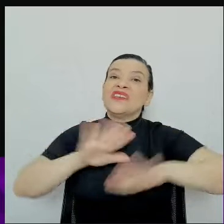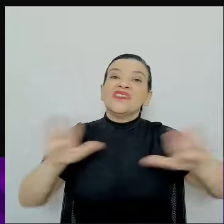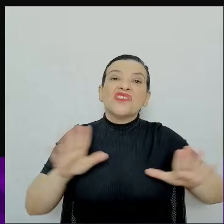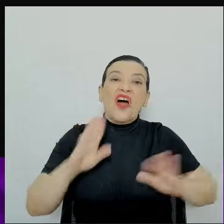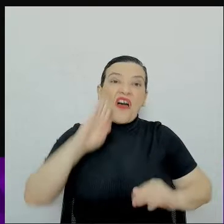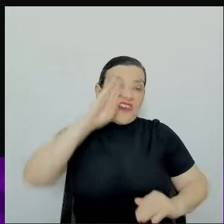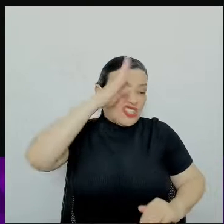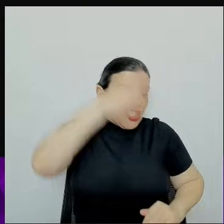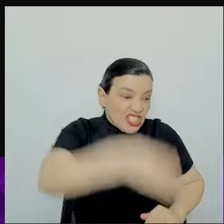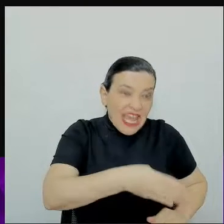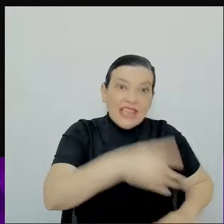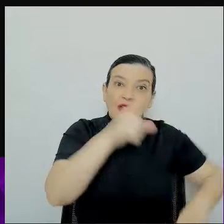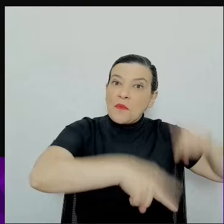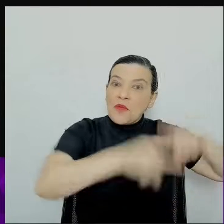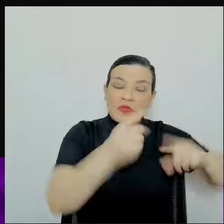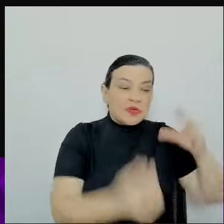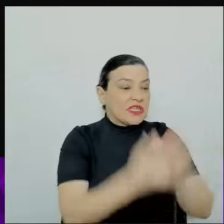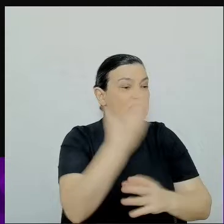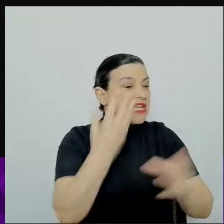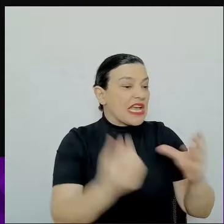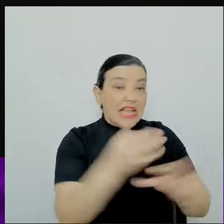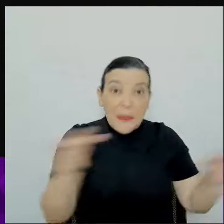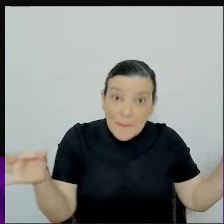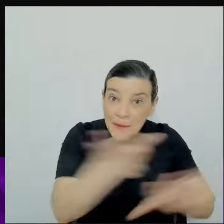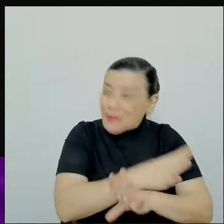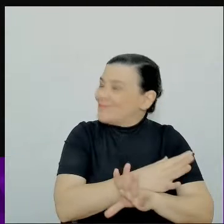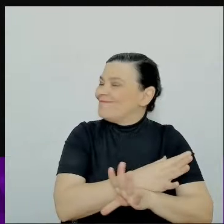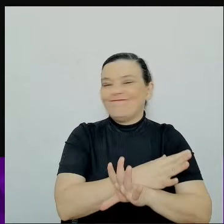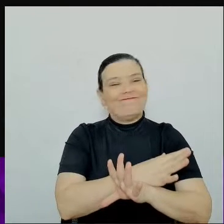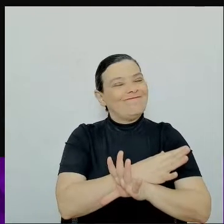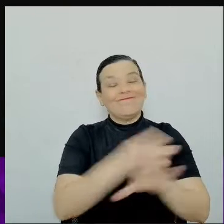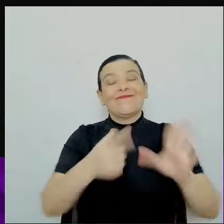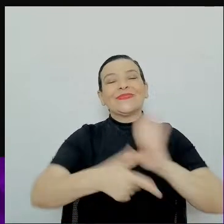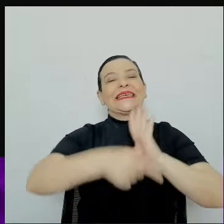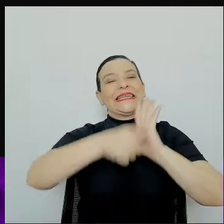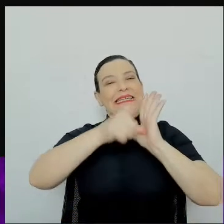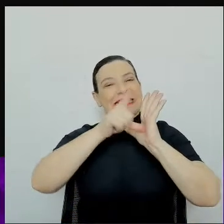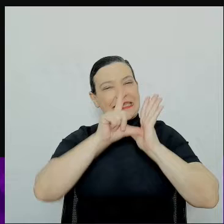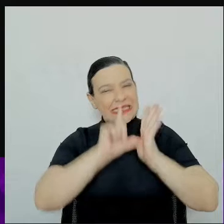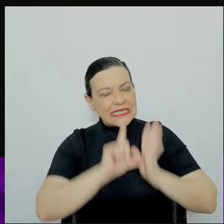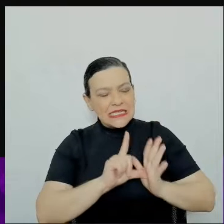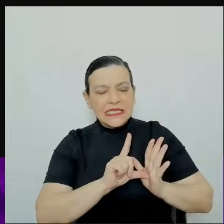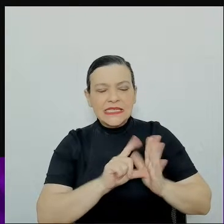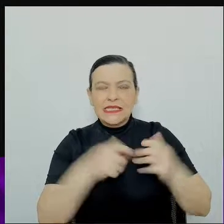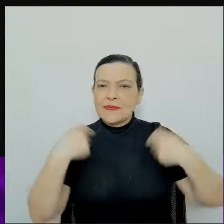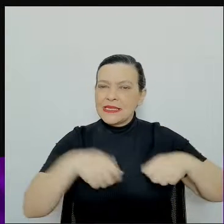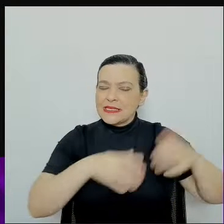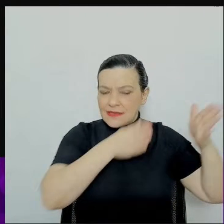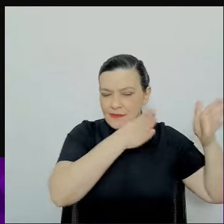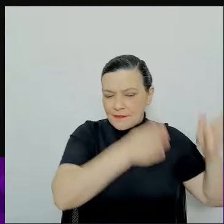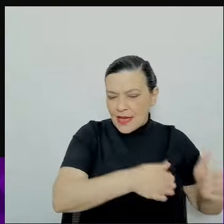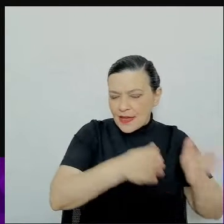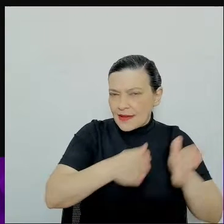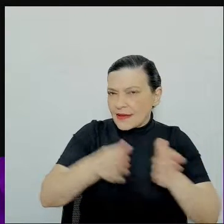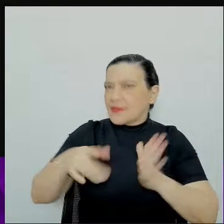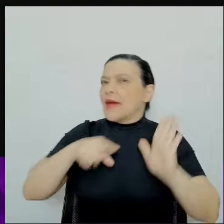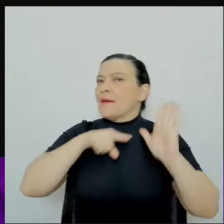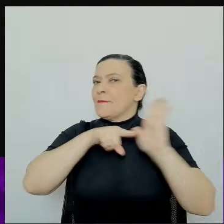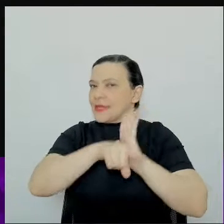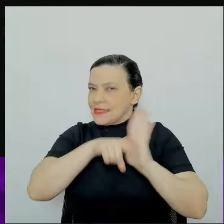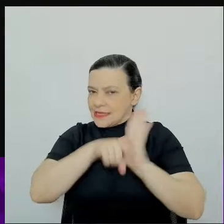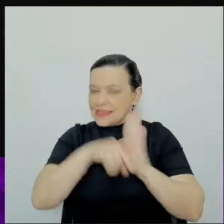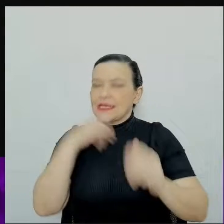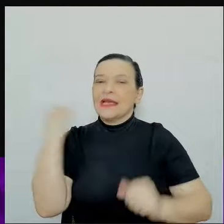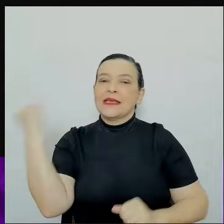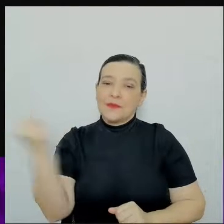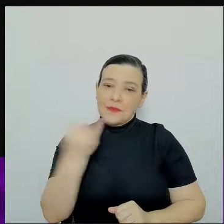em produtos. Ah, queremos criar um produto. Não. O que está por trás da criação de um produto? Todas as vertentes, né? Então, ainda